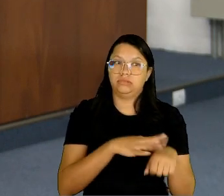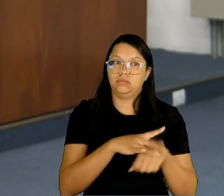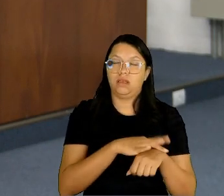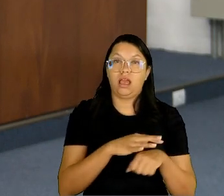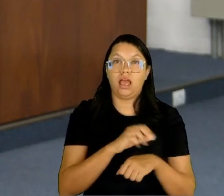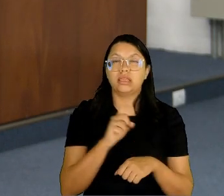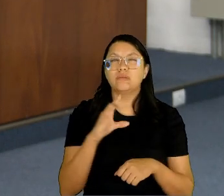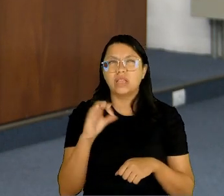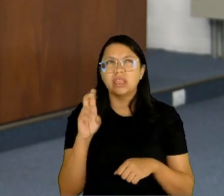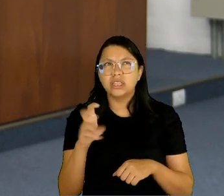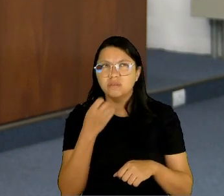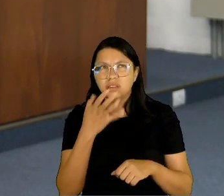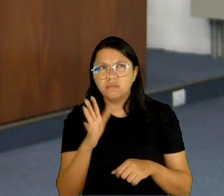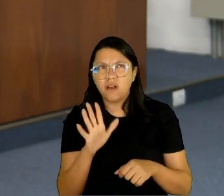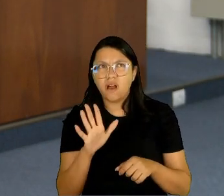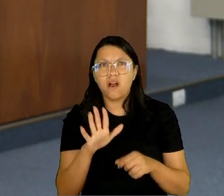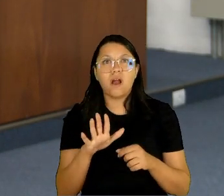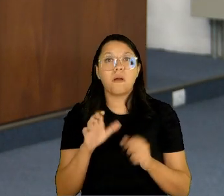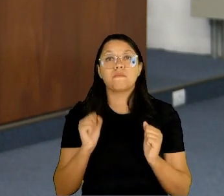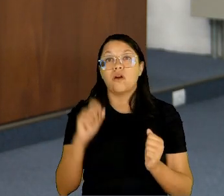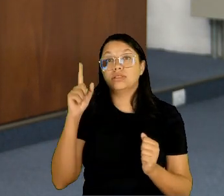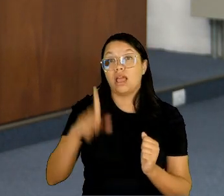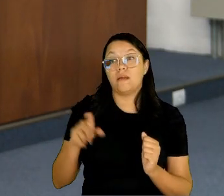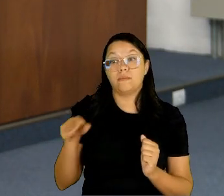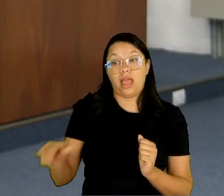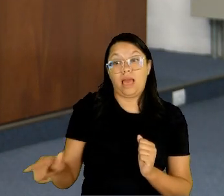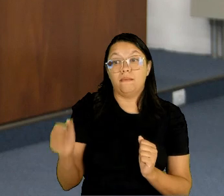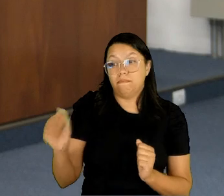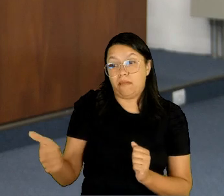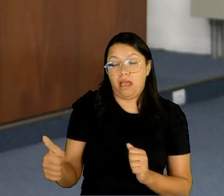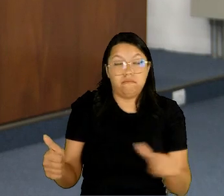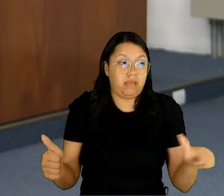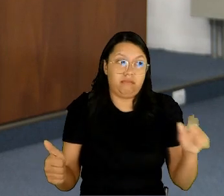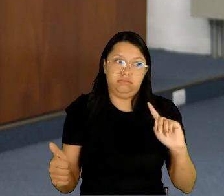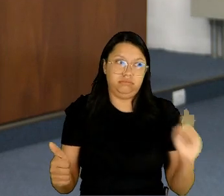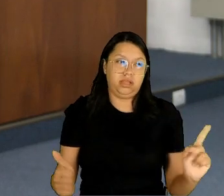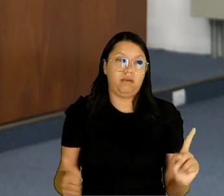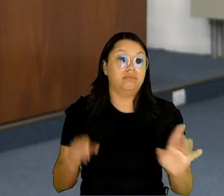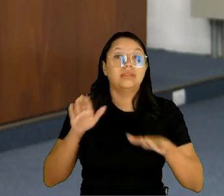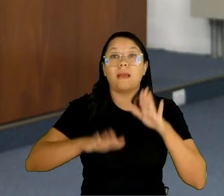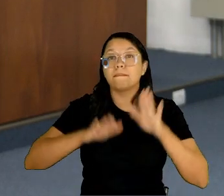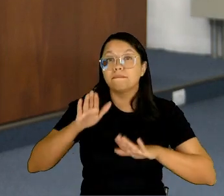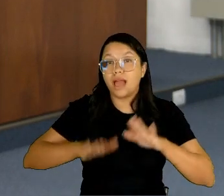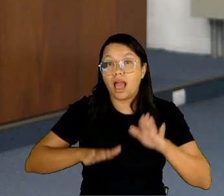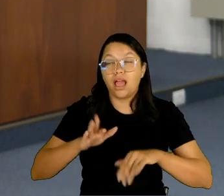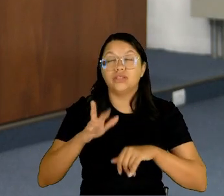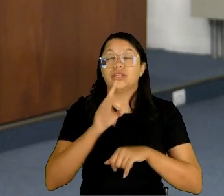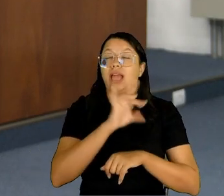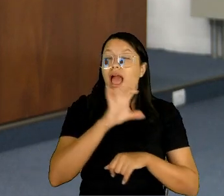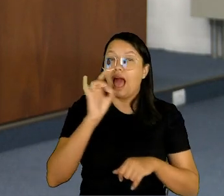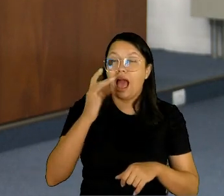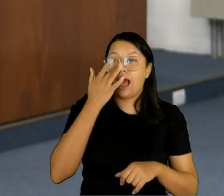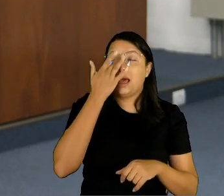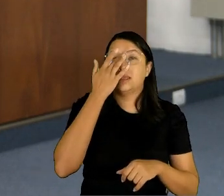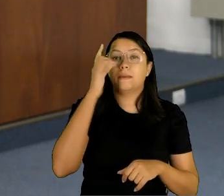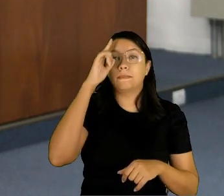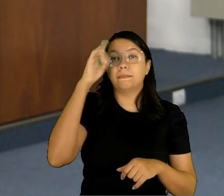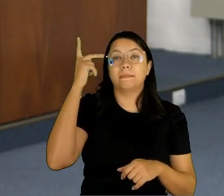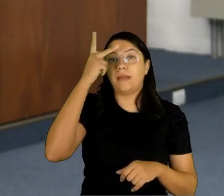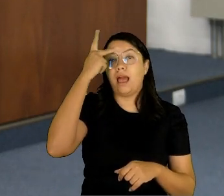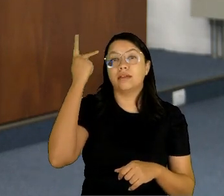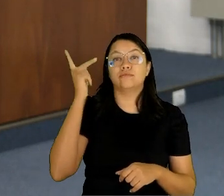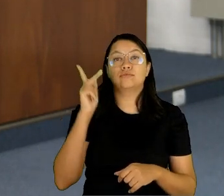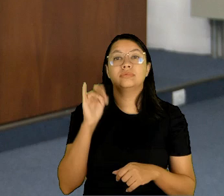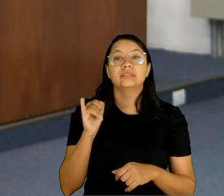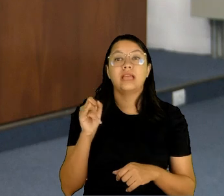colesterol deu 105, tá bom? Pode ser que para uma pessoa esteja e para outra não, porque isso depende do risco cardiovascular do paciente. Se